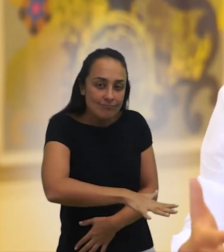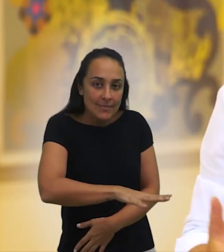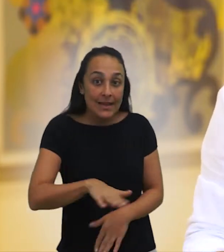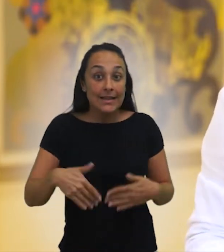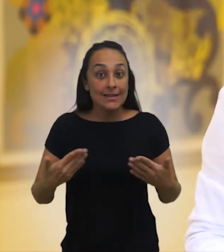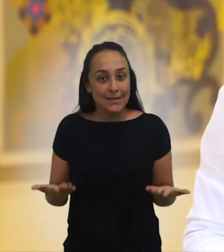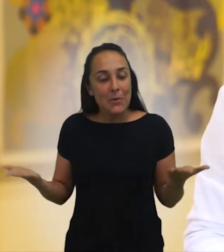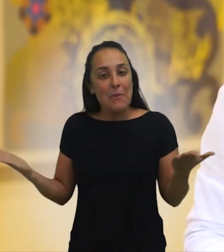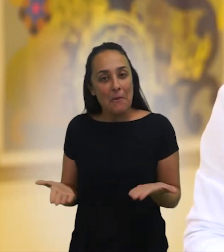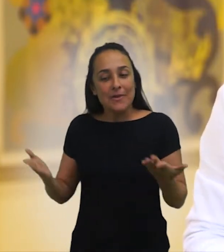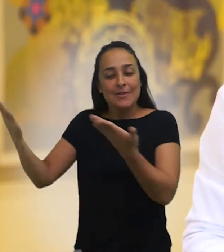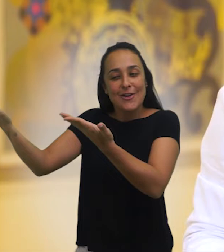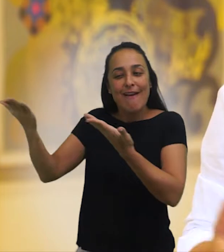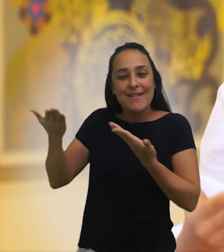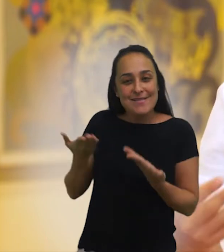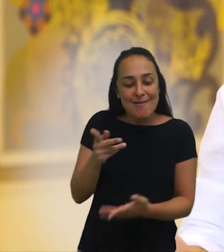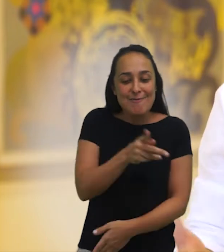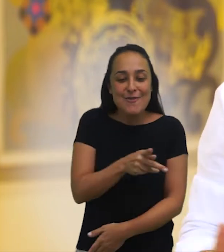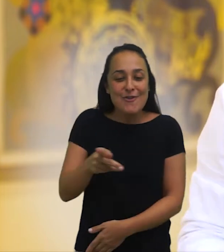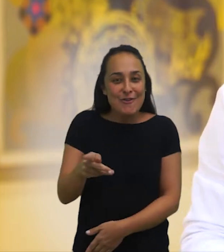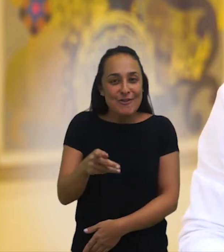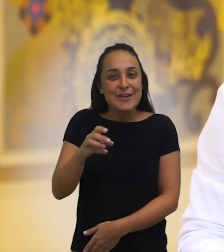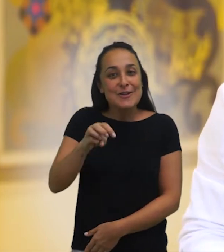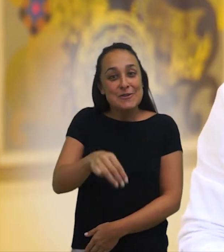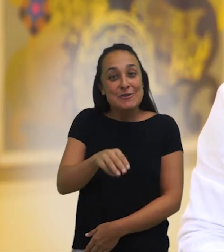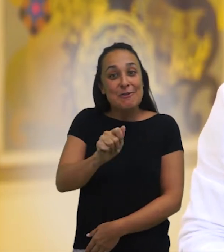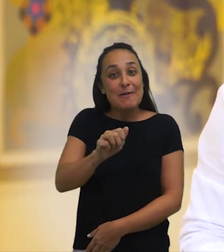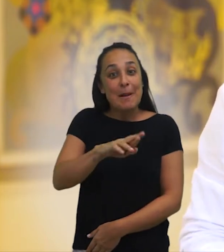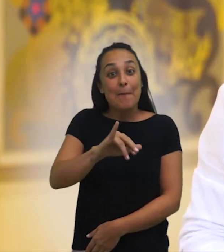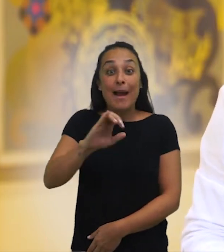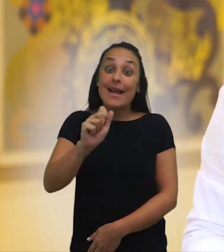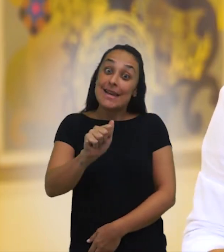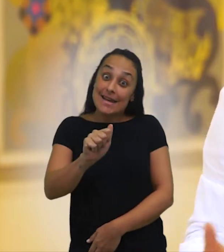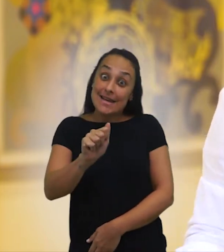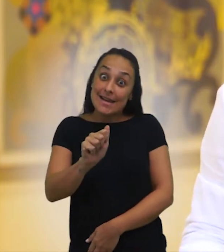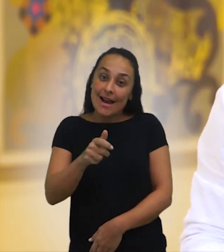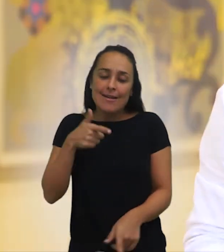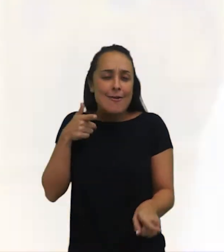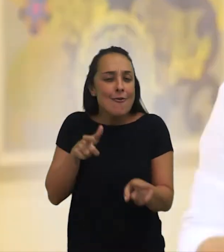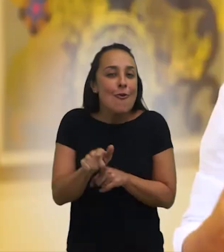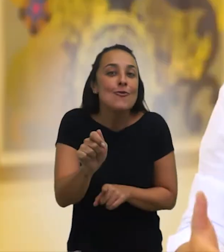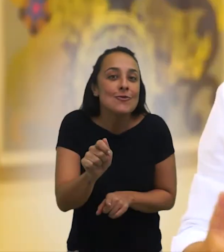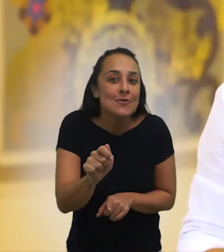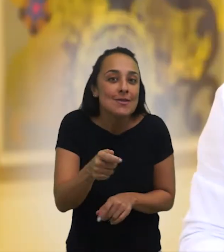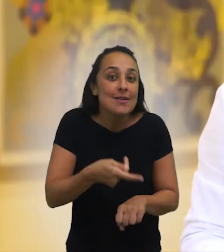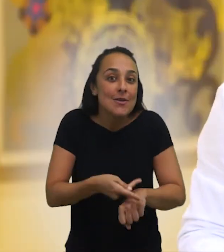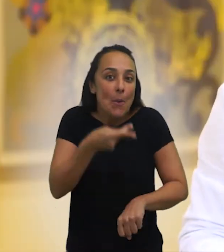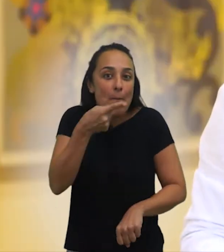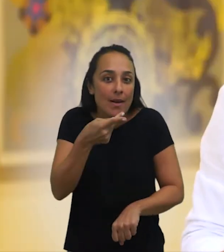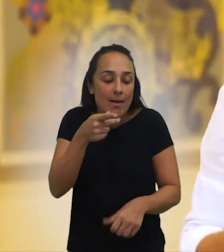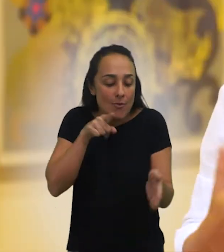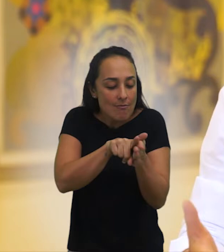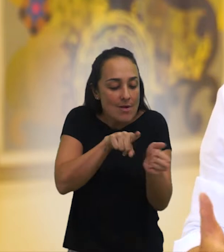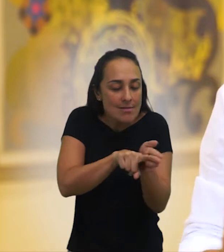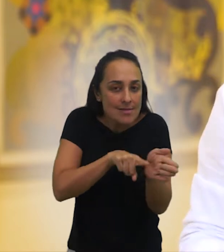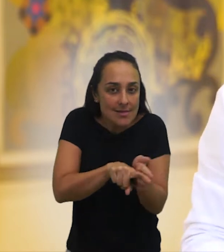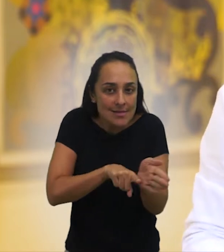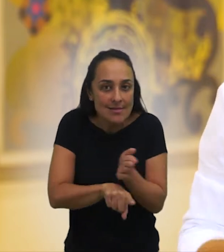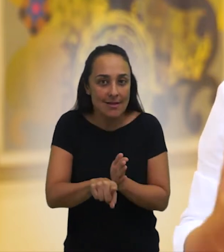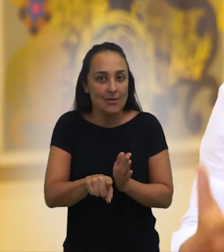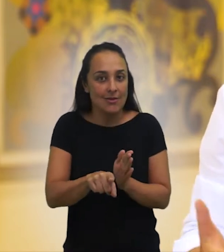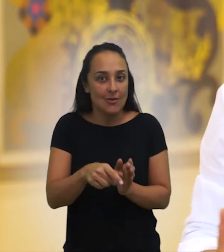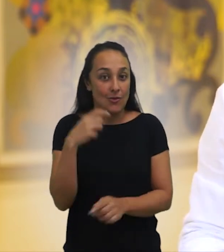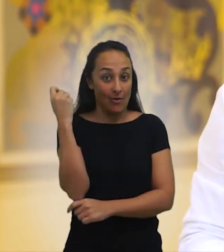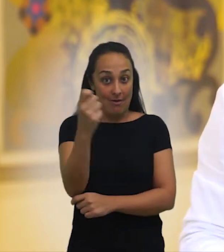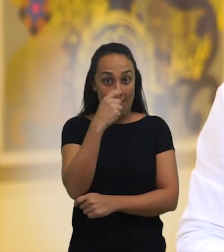recebe a professora Maria Amélia Bulhões, vencedora do Prêmio Pesquisador Gaúcho 2018. Com sua trajetória marcada por inúmeros